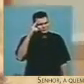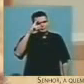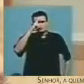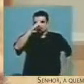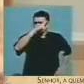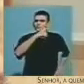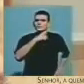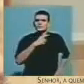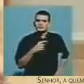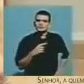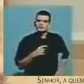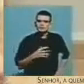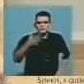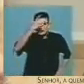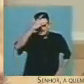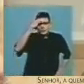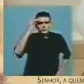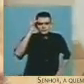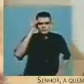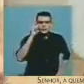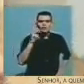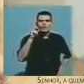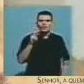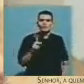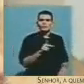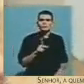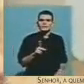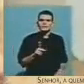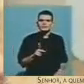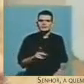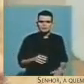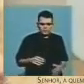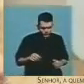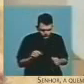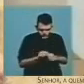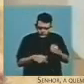e chegar ao final continuar sendo a mesma pessoa